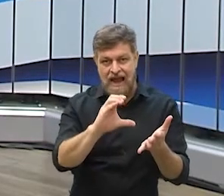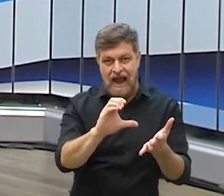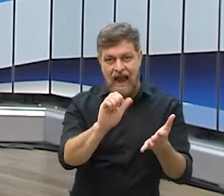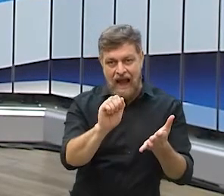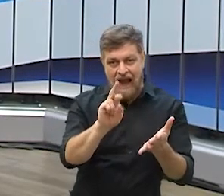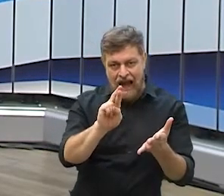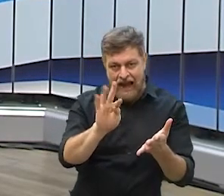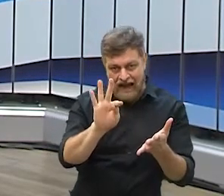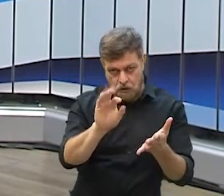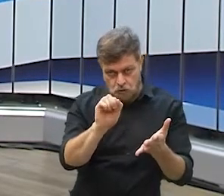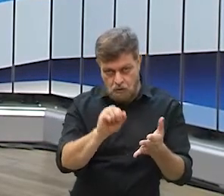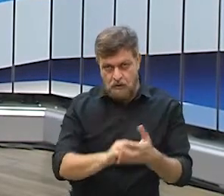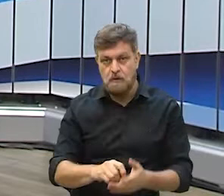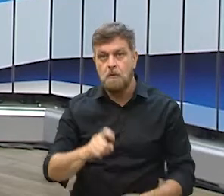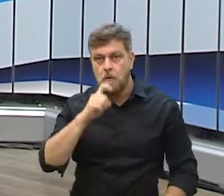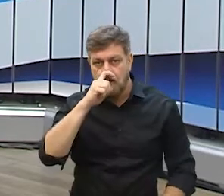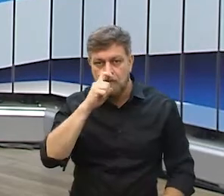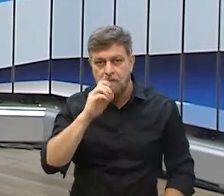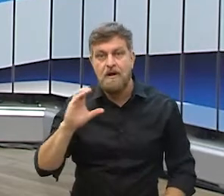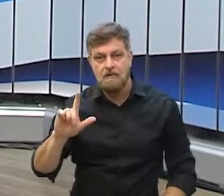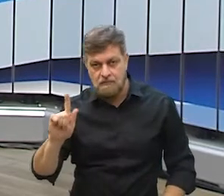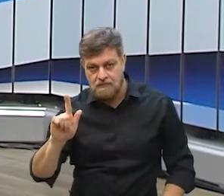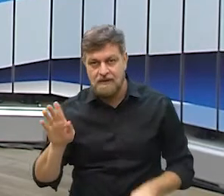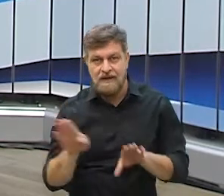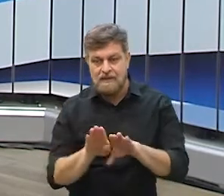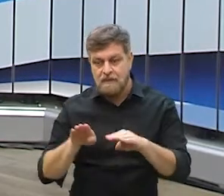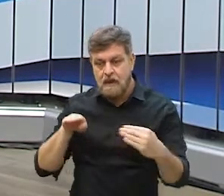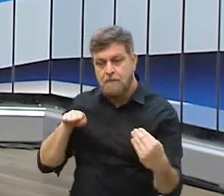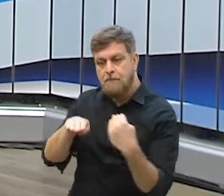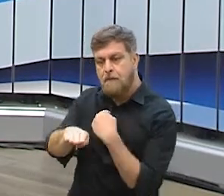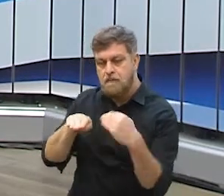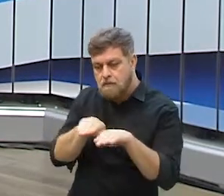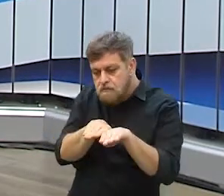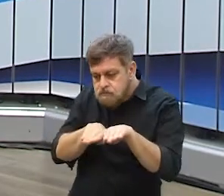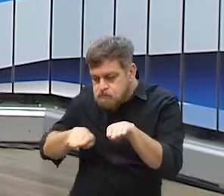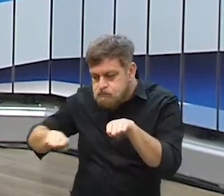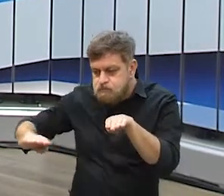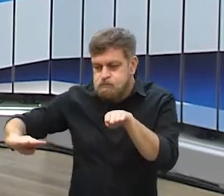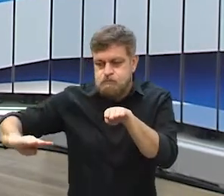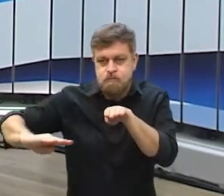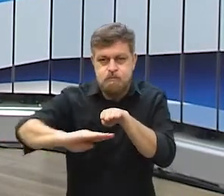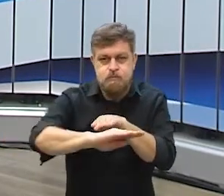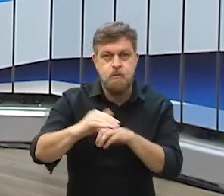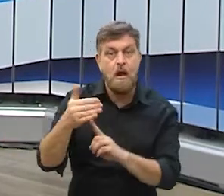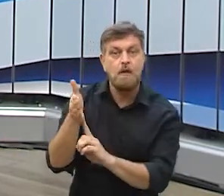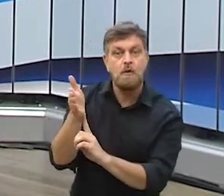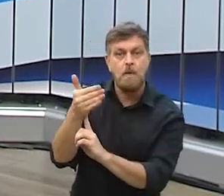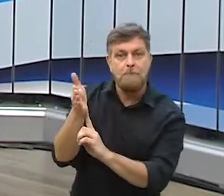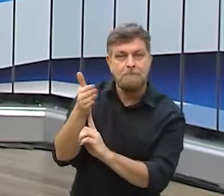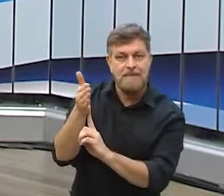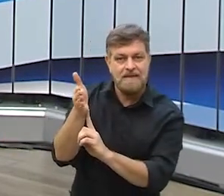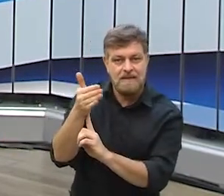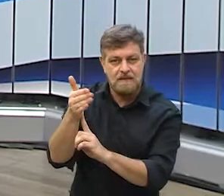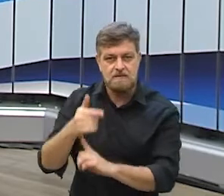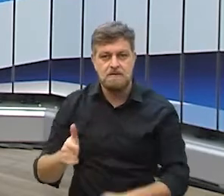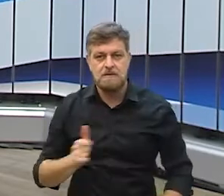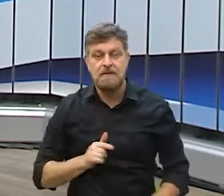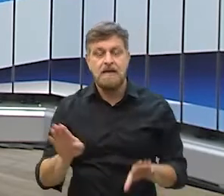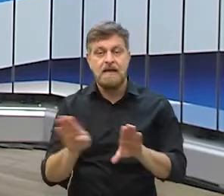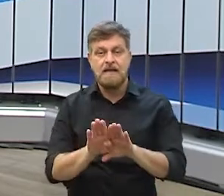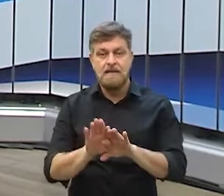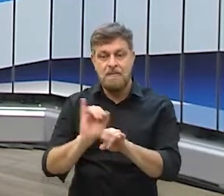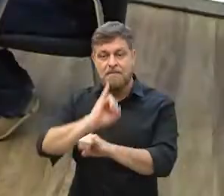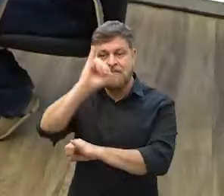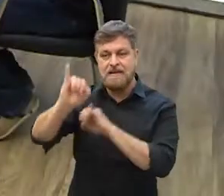Ouro Verde e instalação de alças de acesso da rodovia dos Bandeirantes. E de forma virtual, a